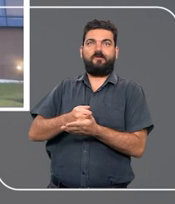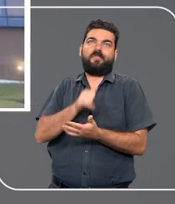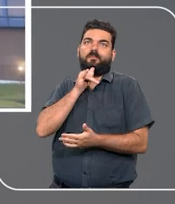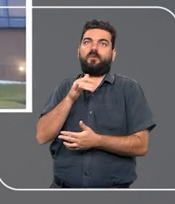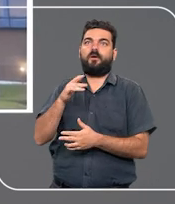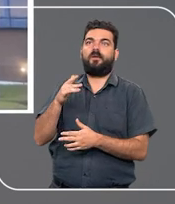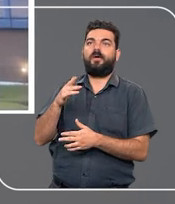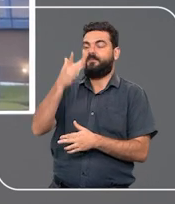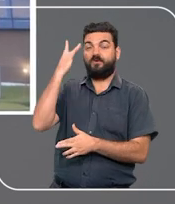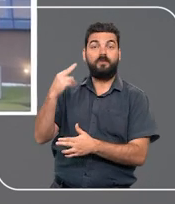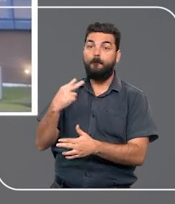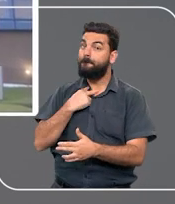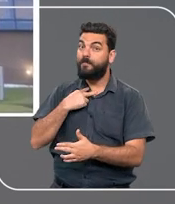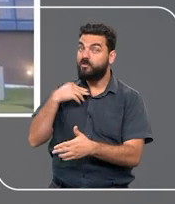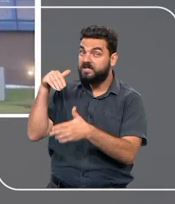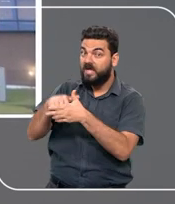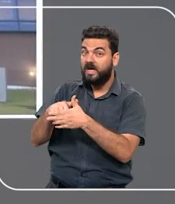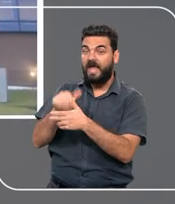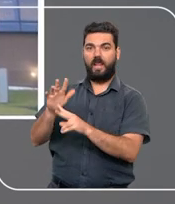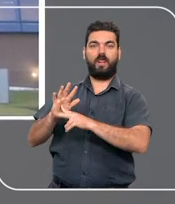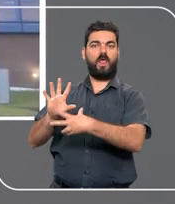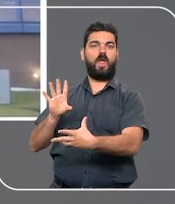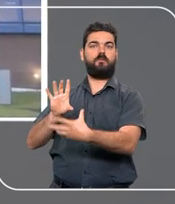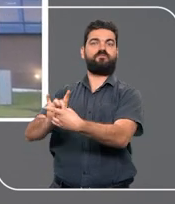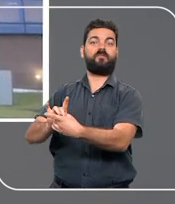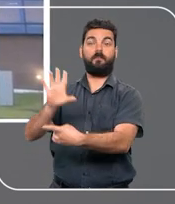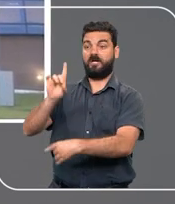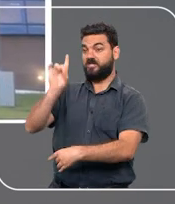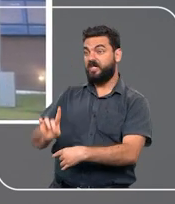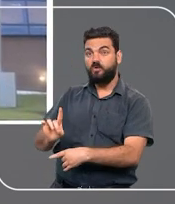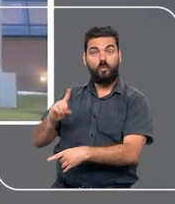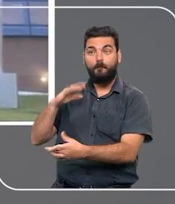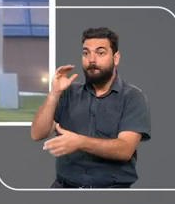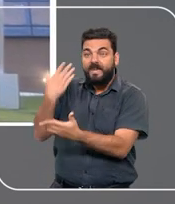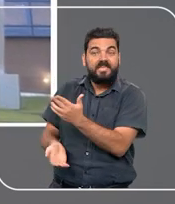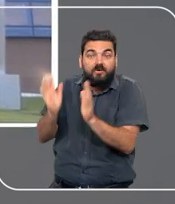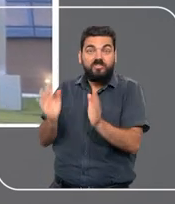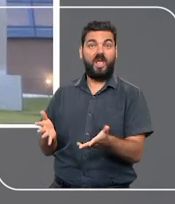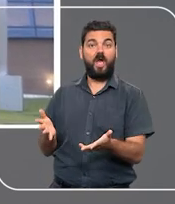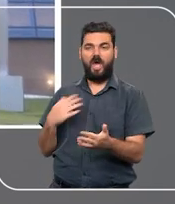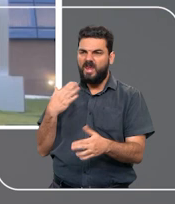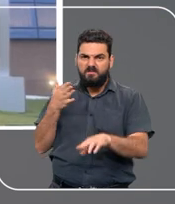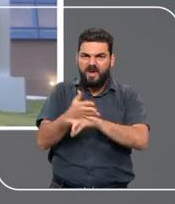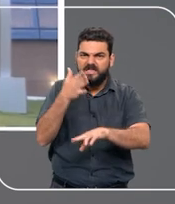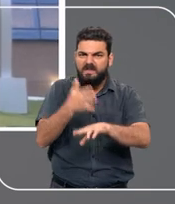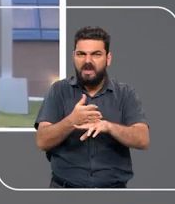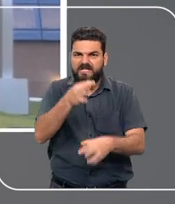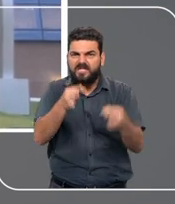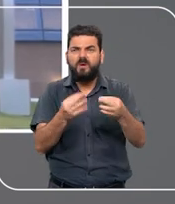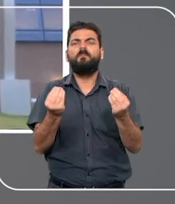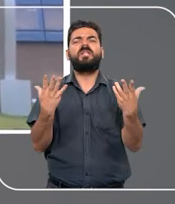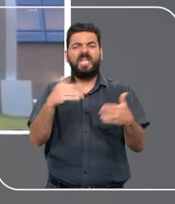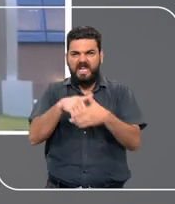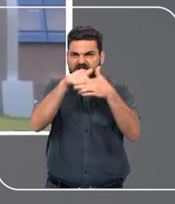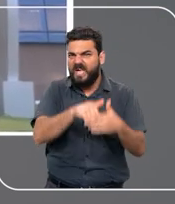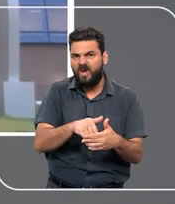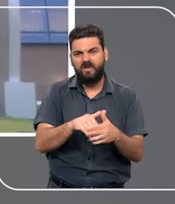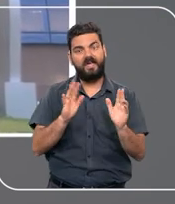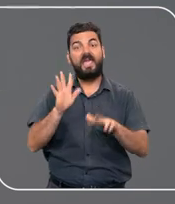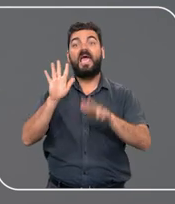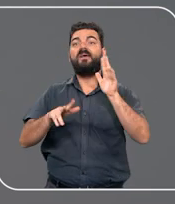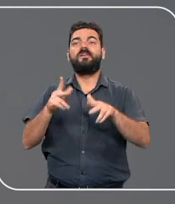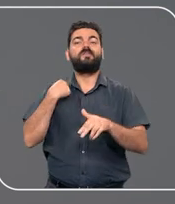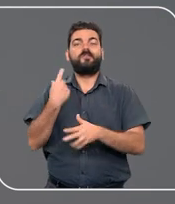decisão poderia permitir que um candidato inelegível que se filiou a um partido com os direitos políticos suspensos participasse do processo